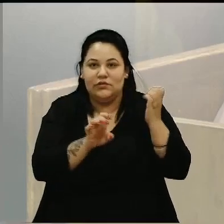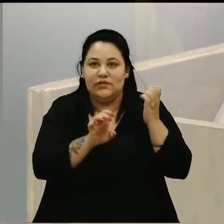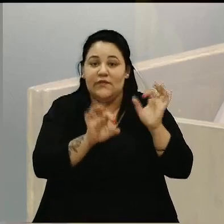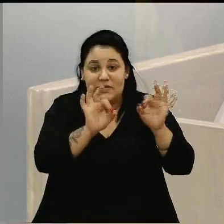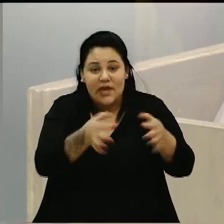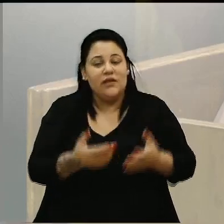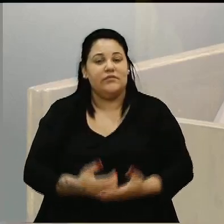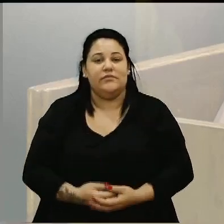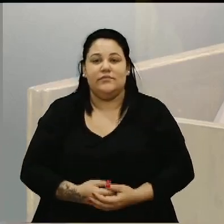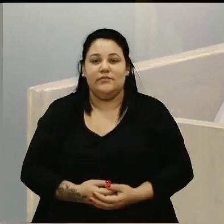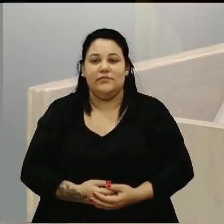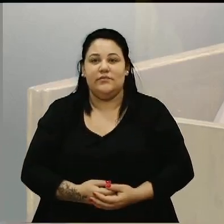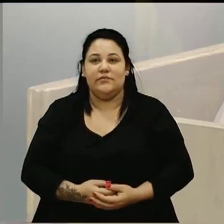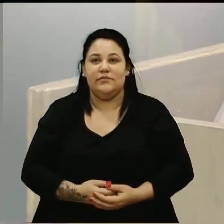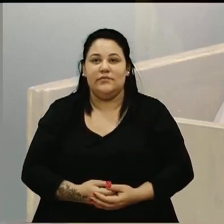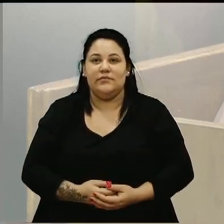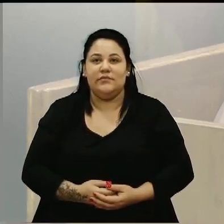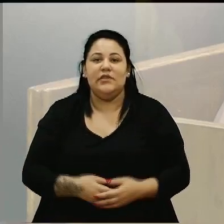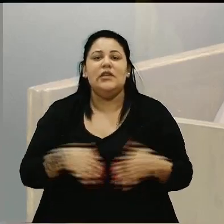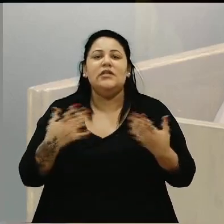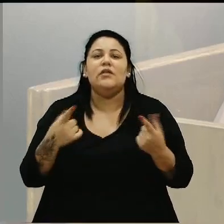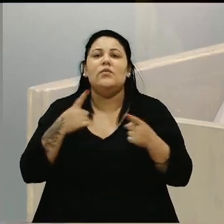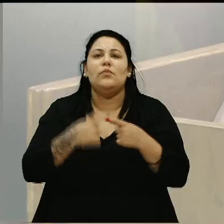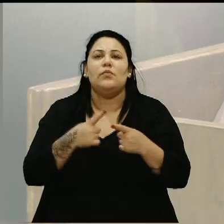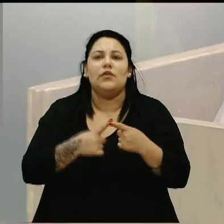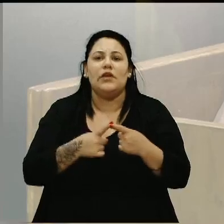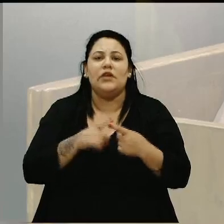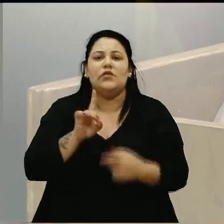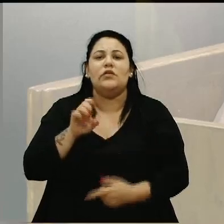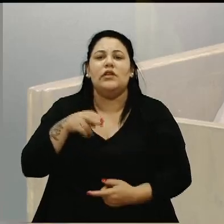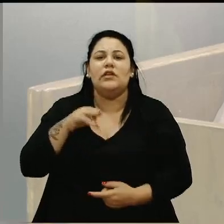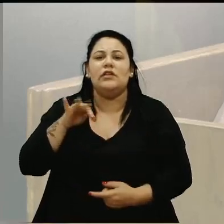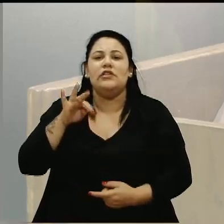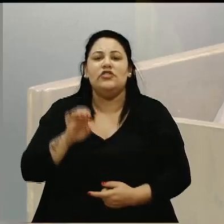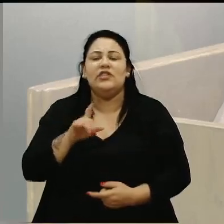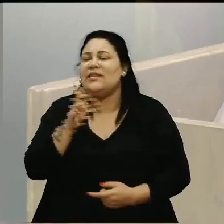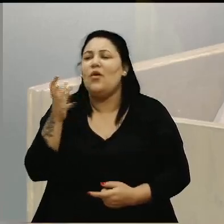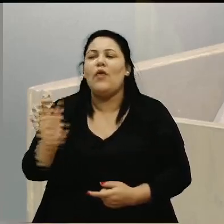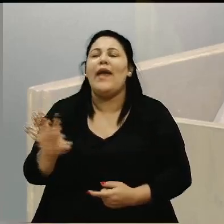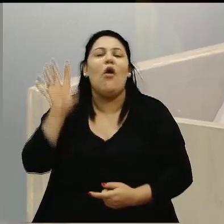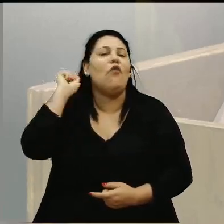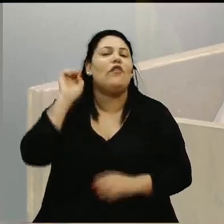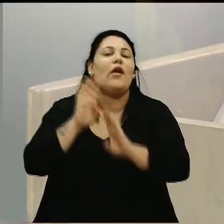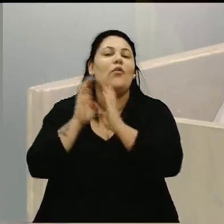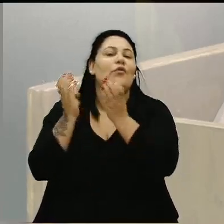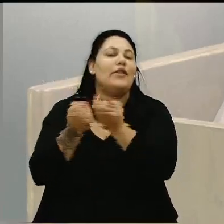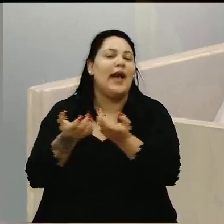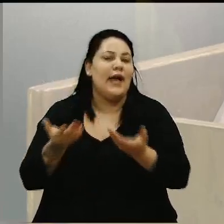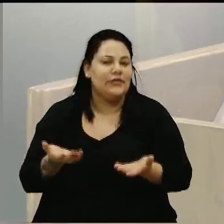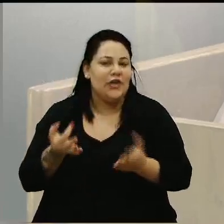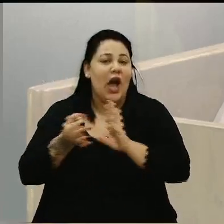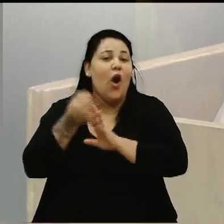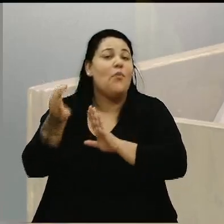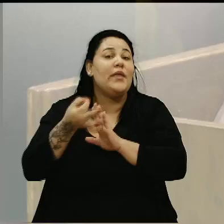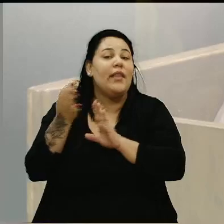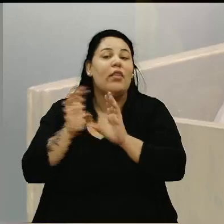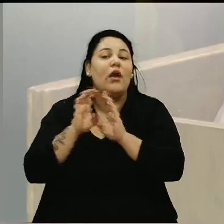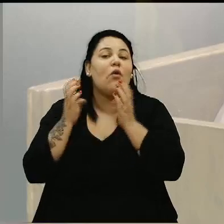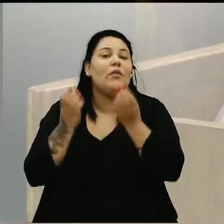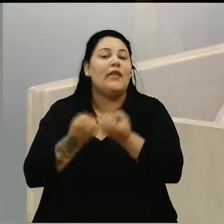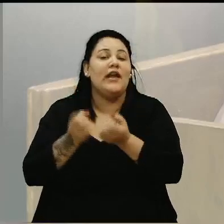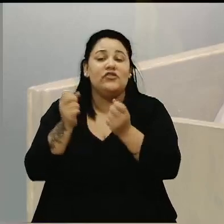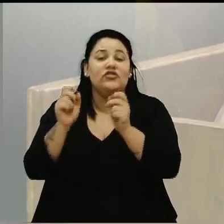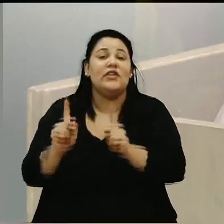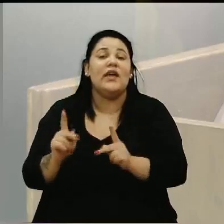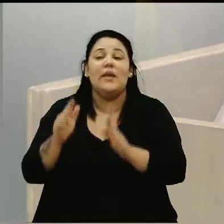certo. Então, por que o DENIT não quer ouvir as sugestões de quem mora